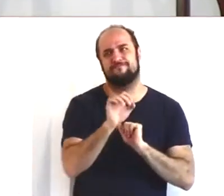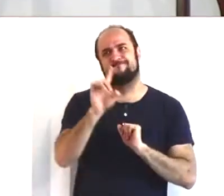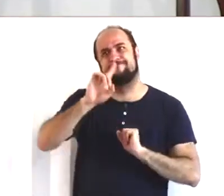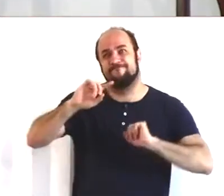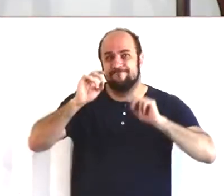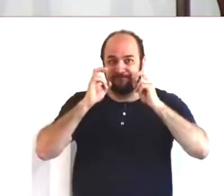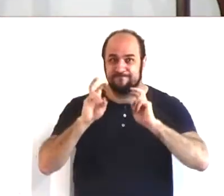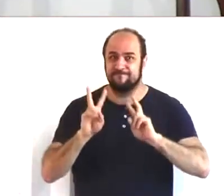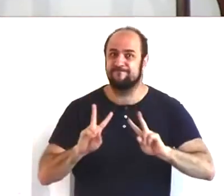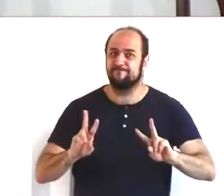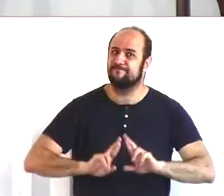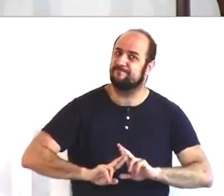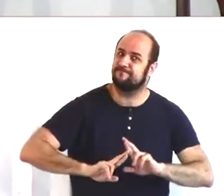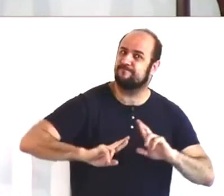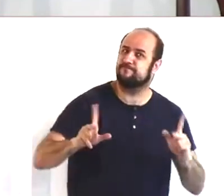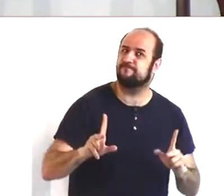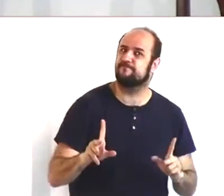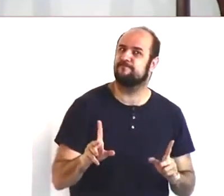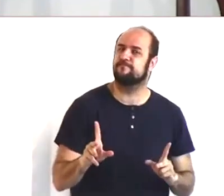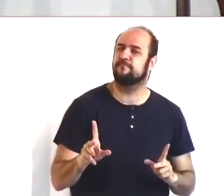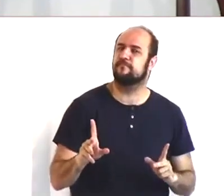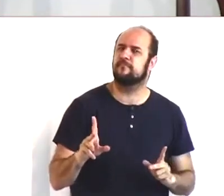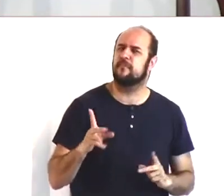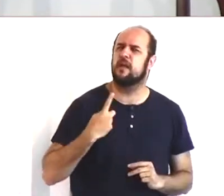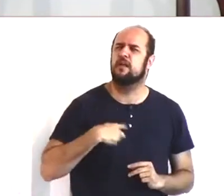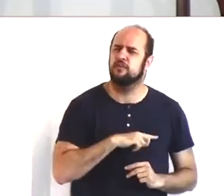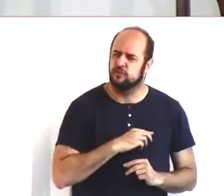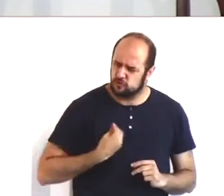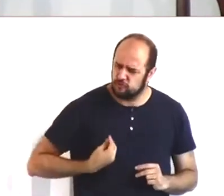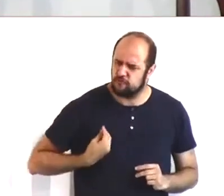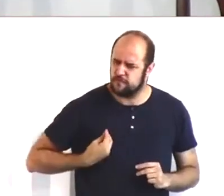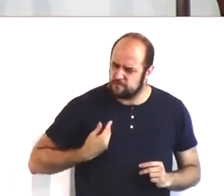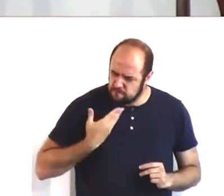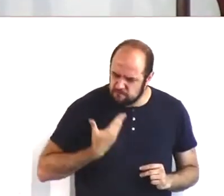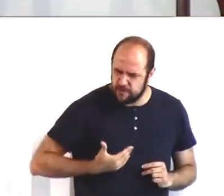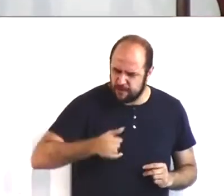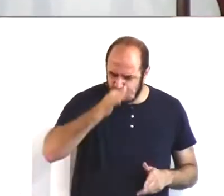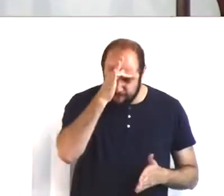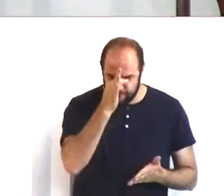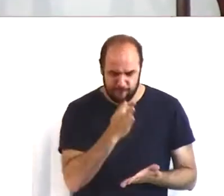é diferente. Nós praticamos melhor, nós praticamos a fé bíblica quando